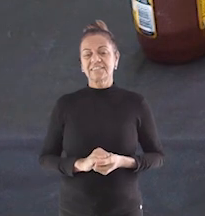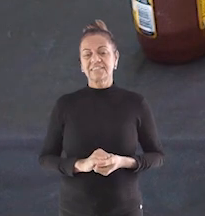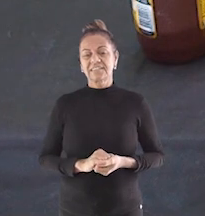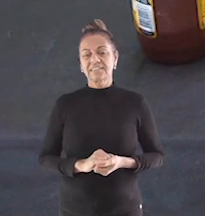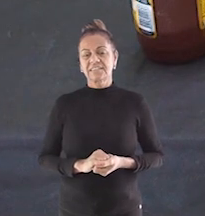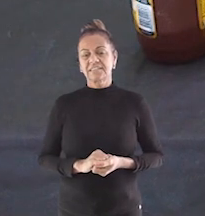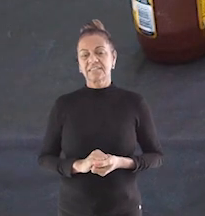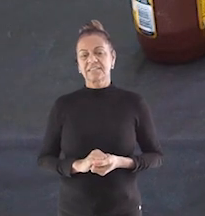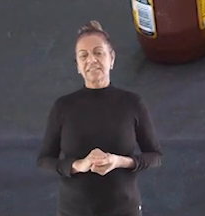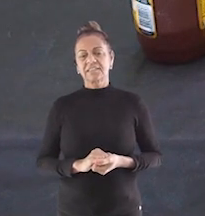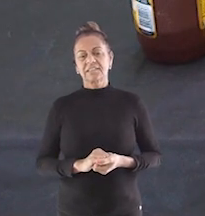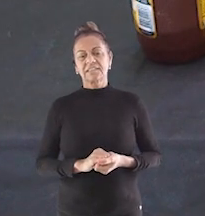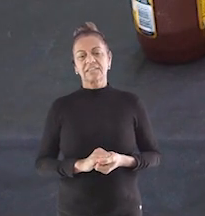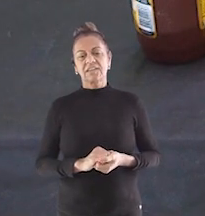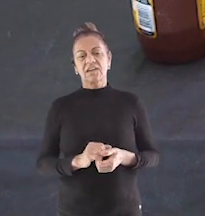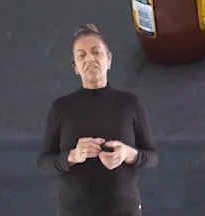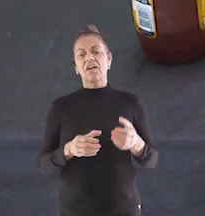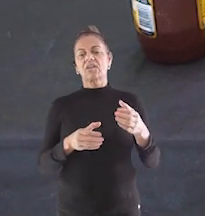Viram só que legal?